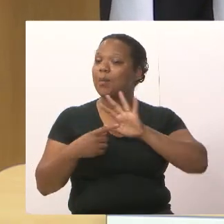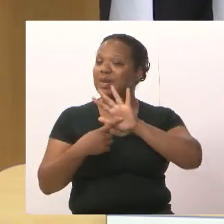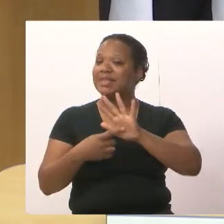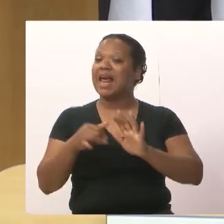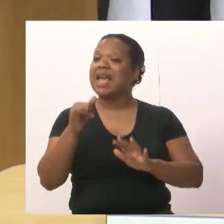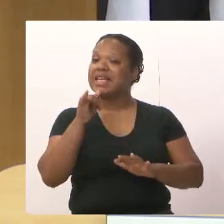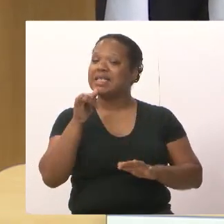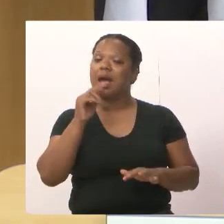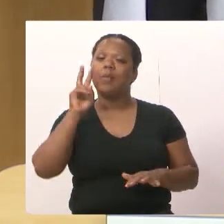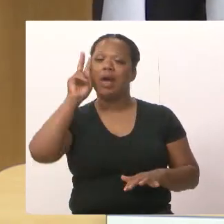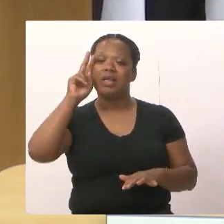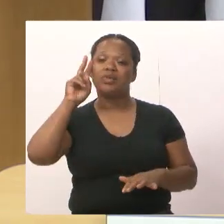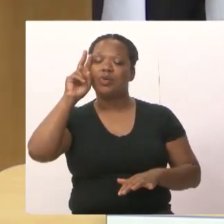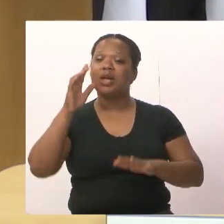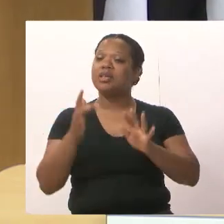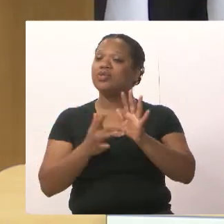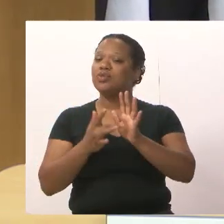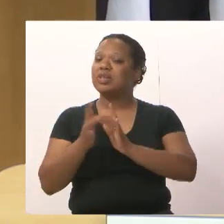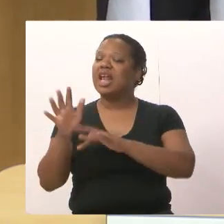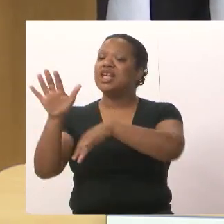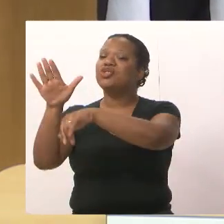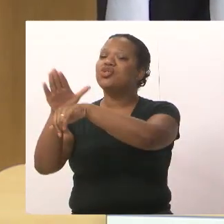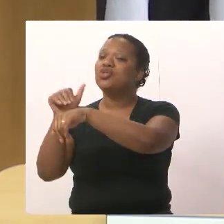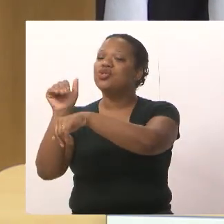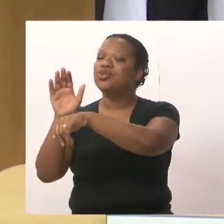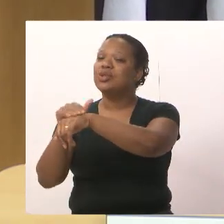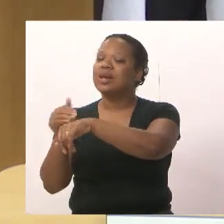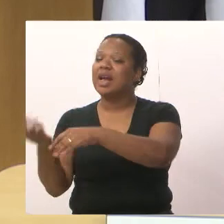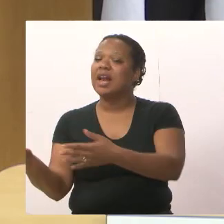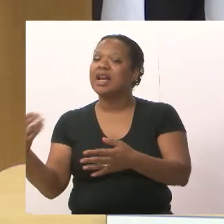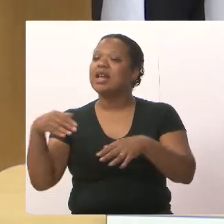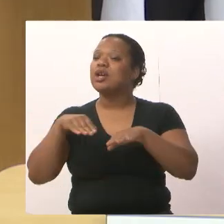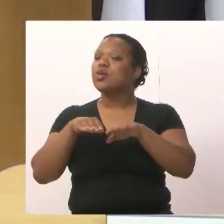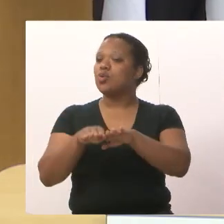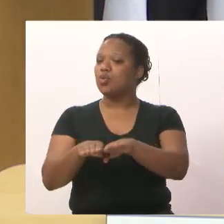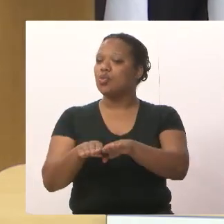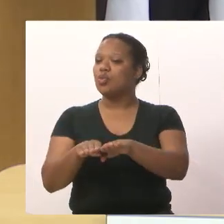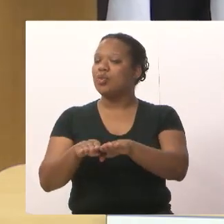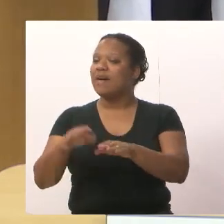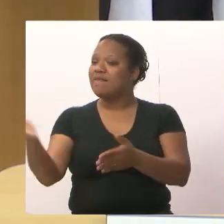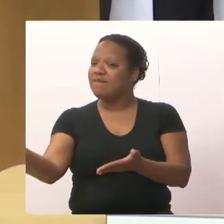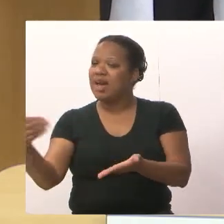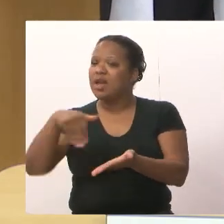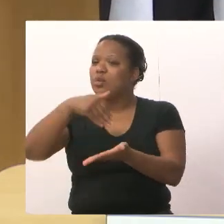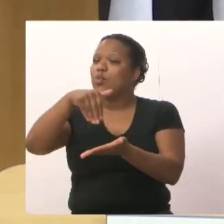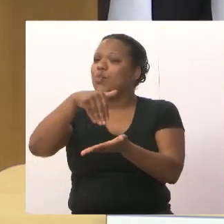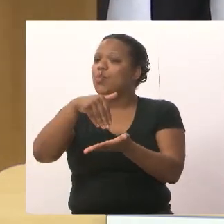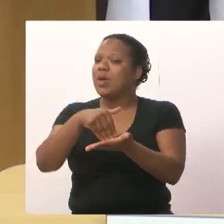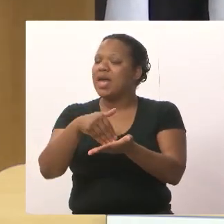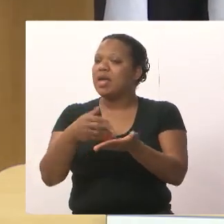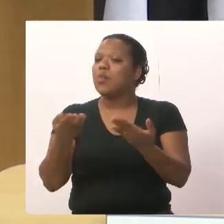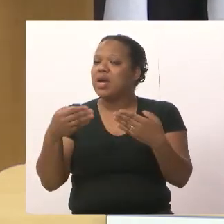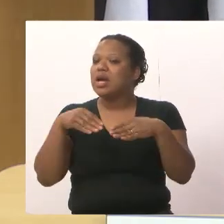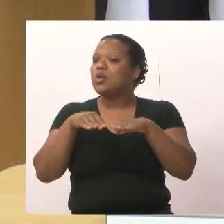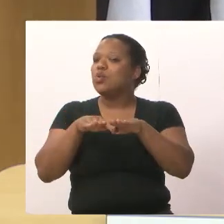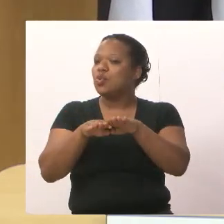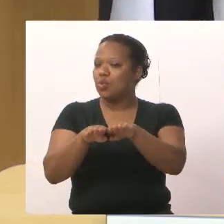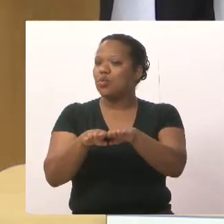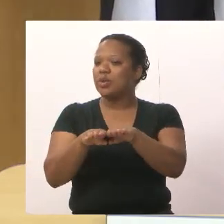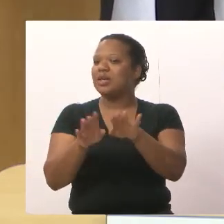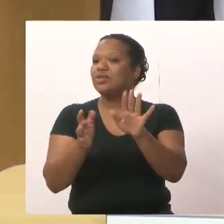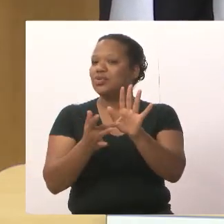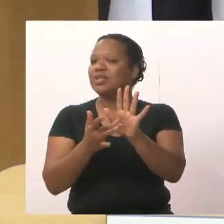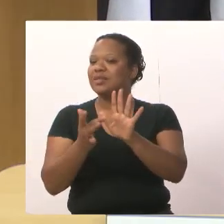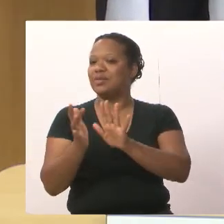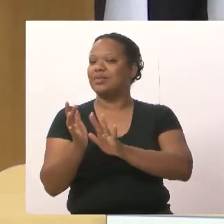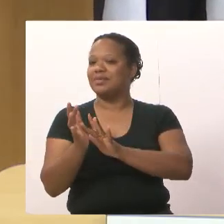gente. Ele chama a pessoa, ele inclui a pessoa, chama para o meio, ele pratica a inclusão.